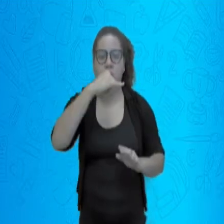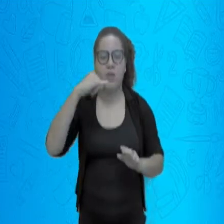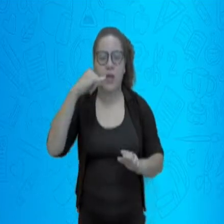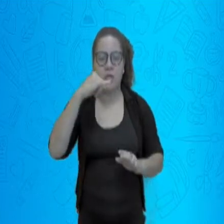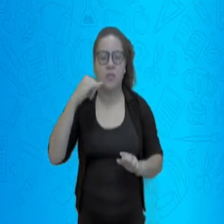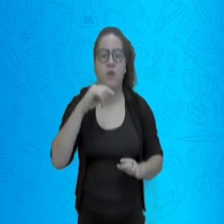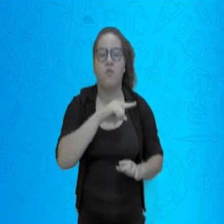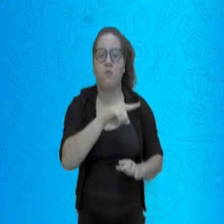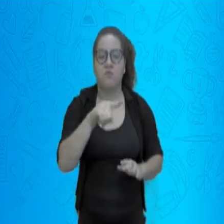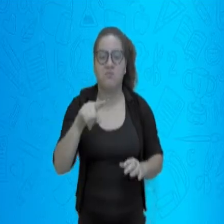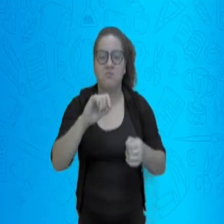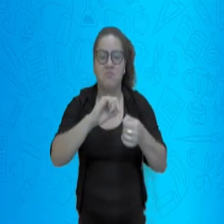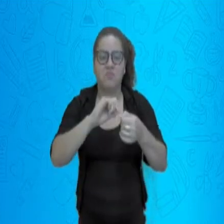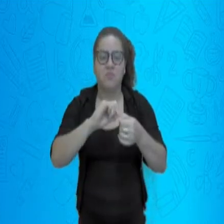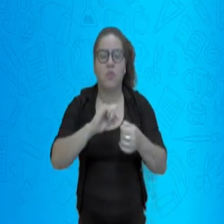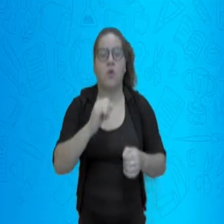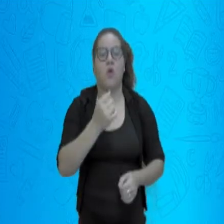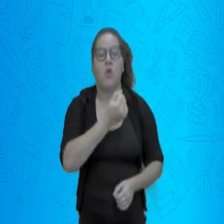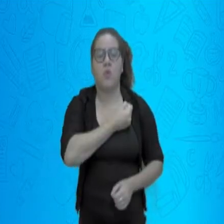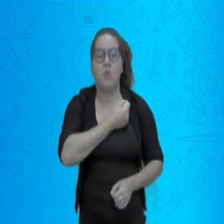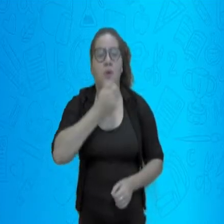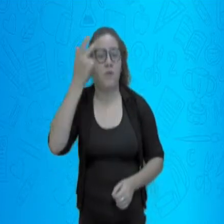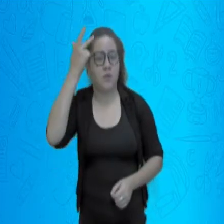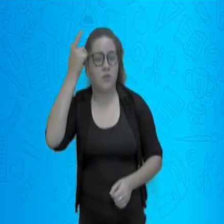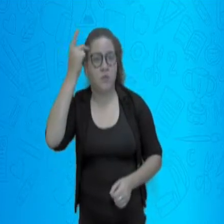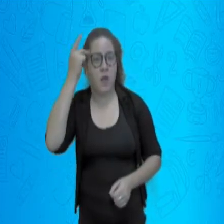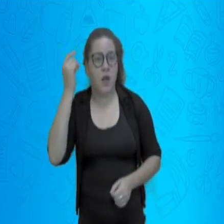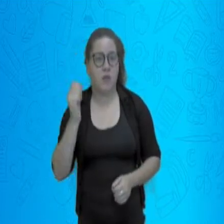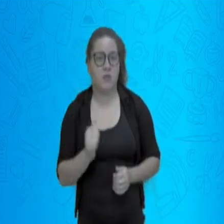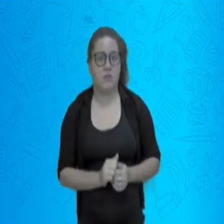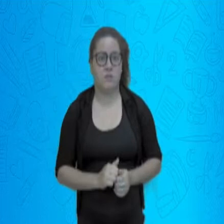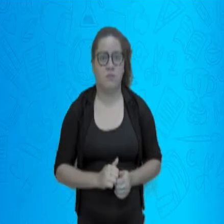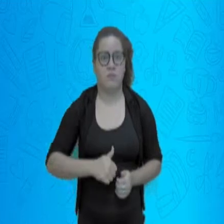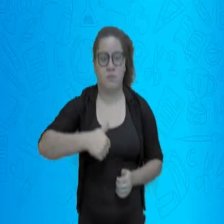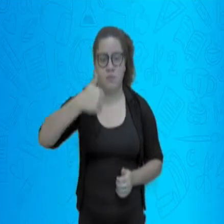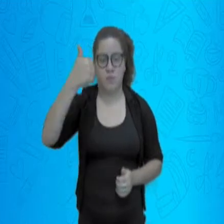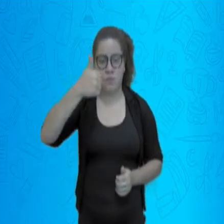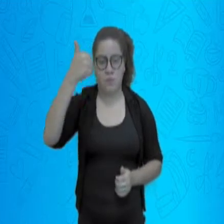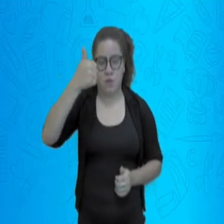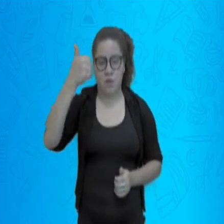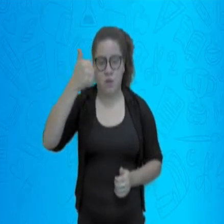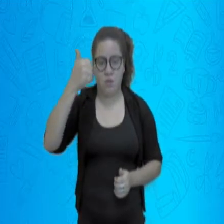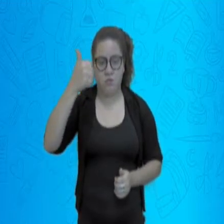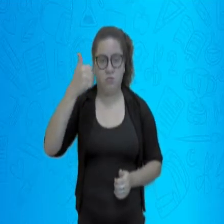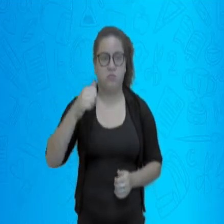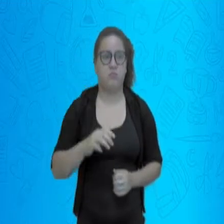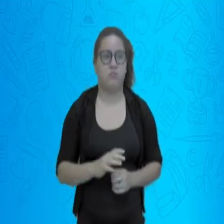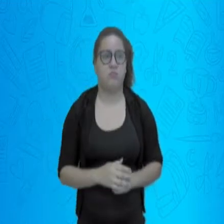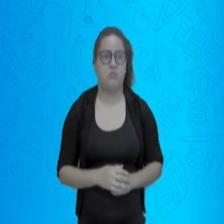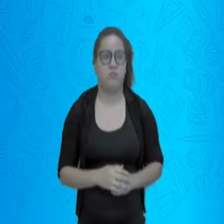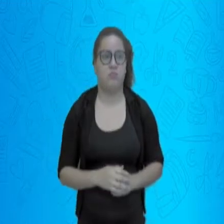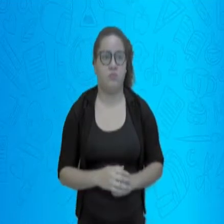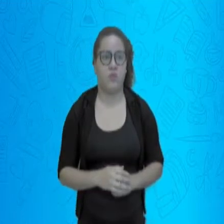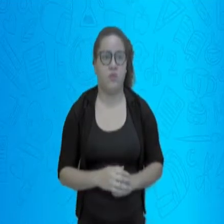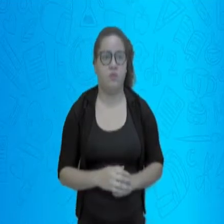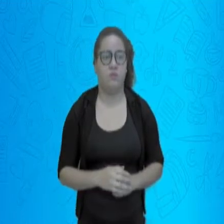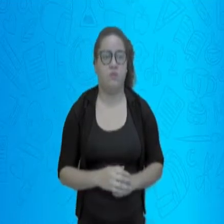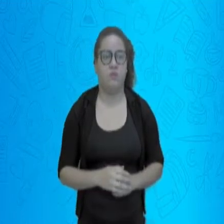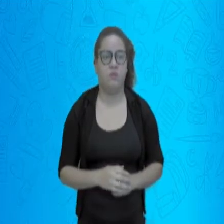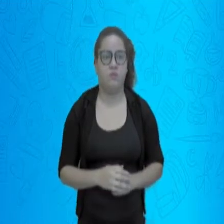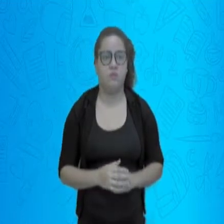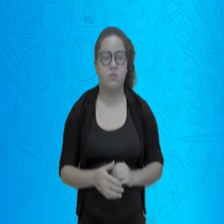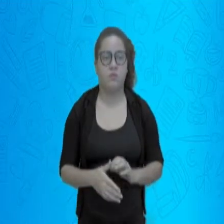você efetuou tinham o primeiro termo. Olha, minuendo, maior ou igual ao